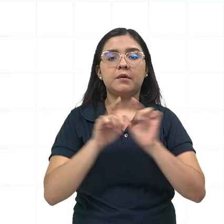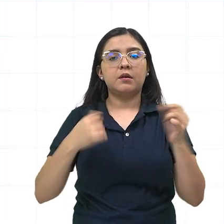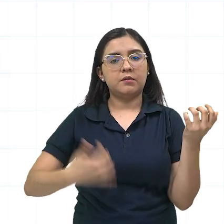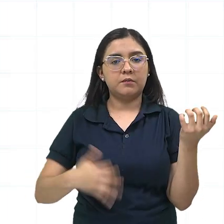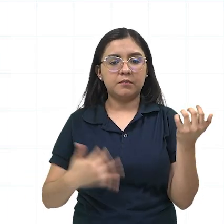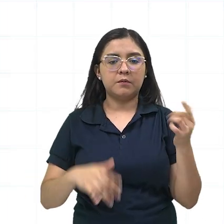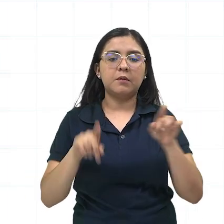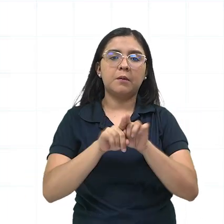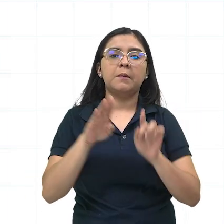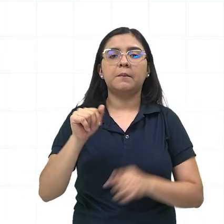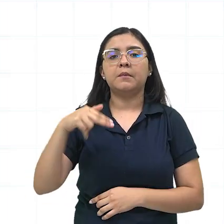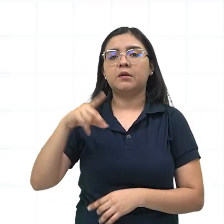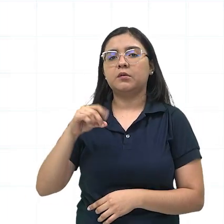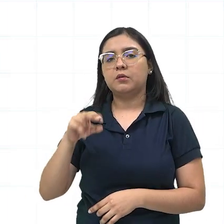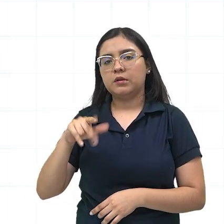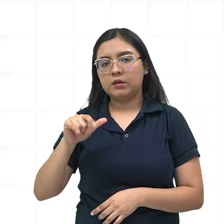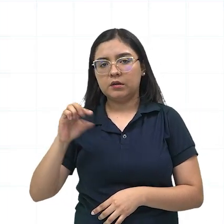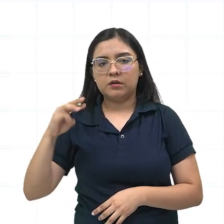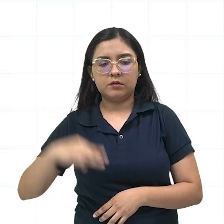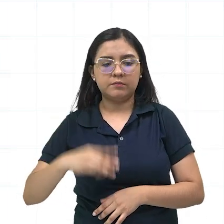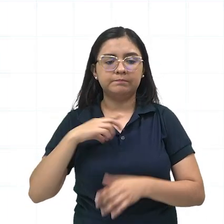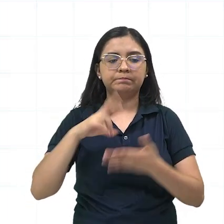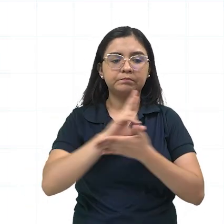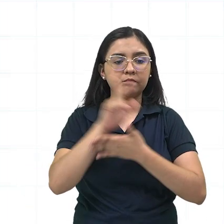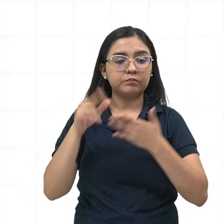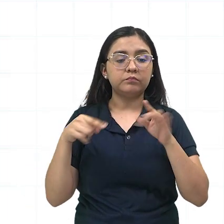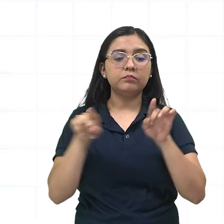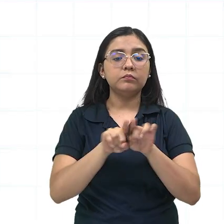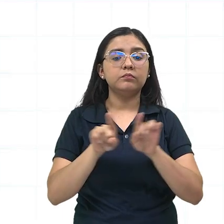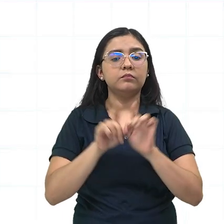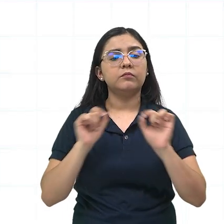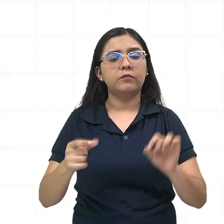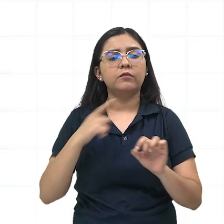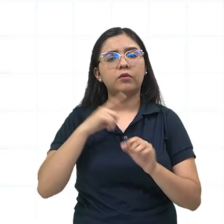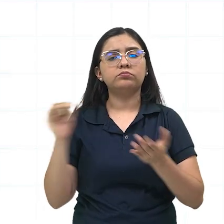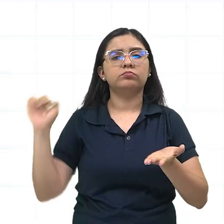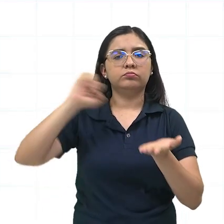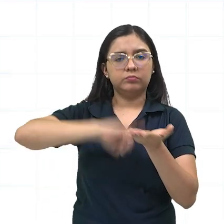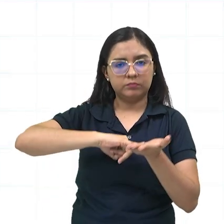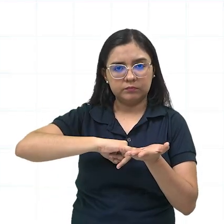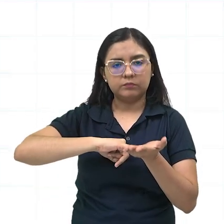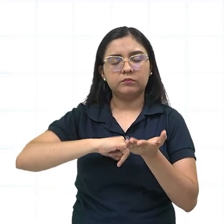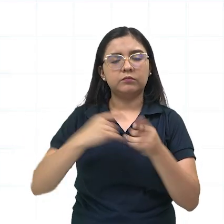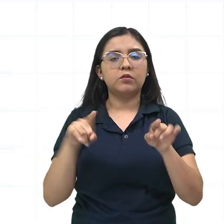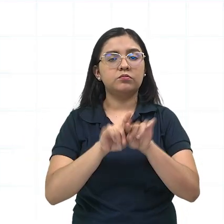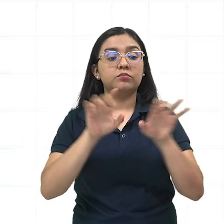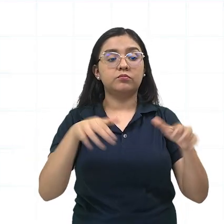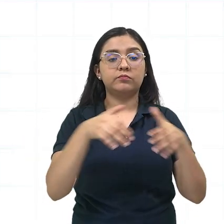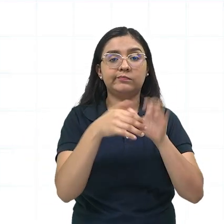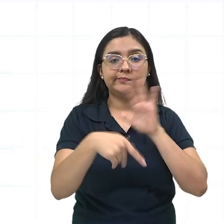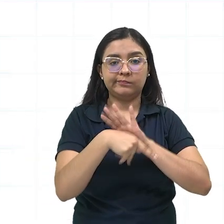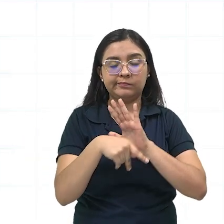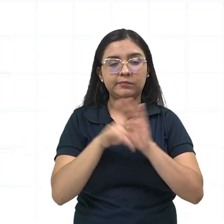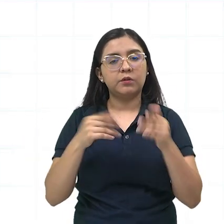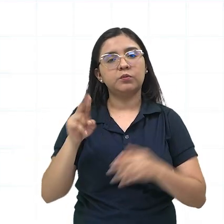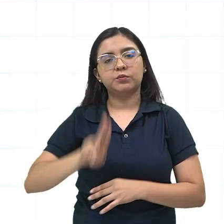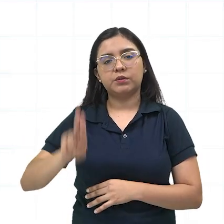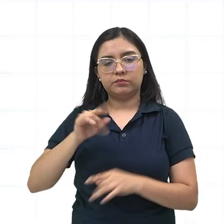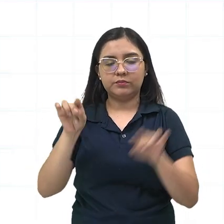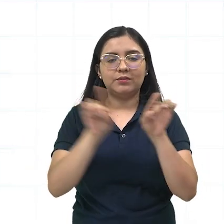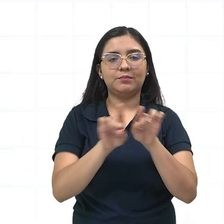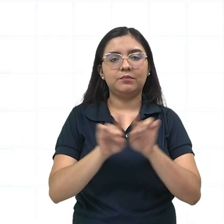o bandolim, o clarinete, o flautim, eles foram incorporados aos conjuntos e